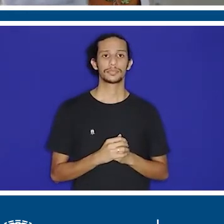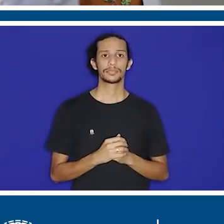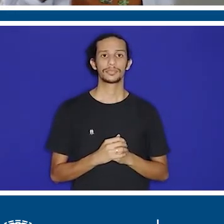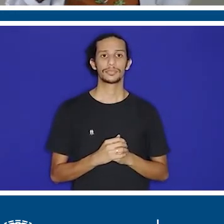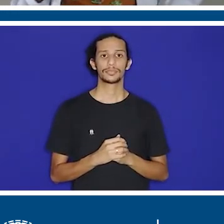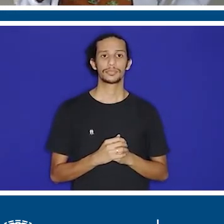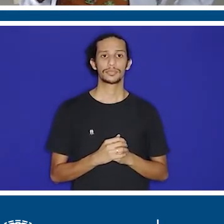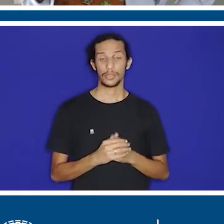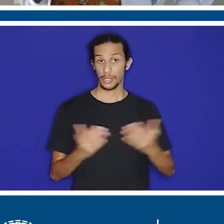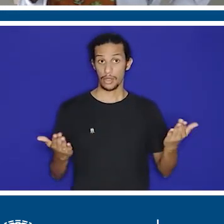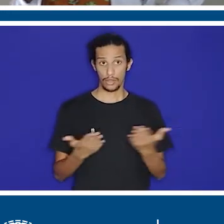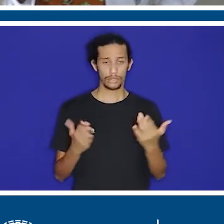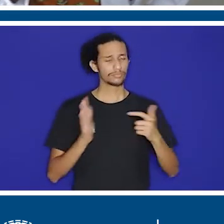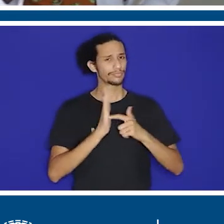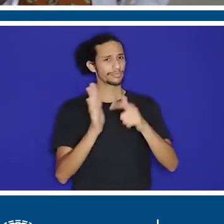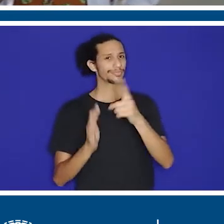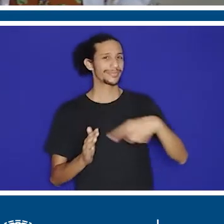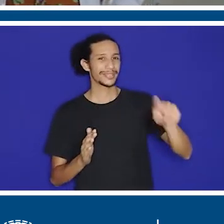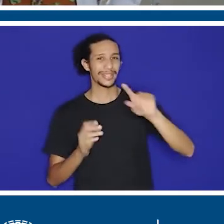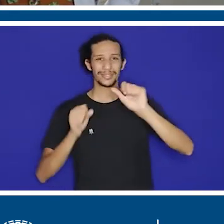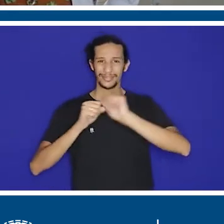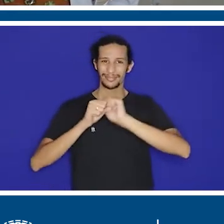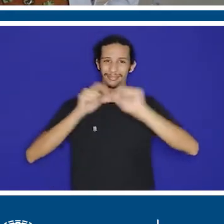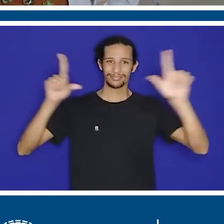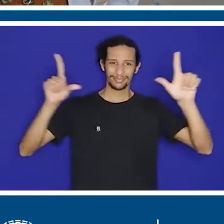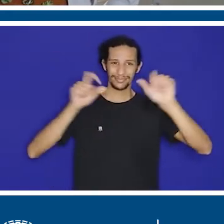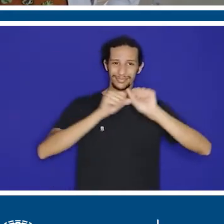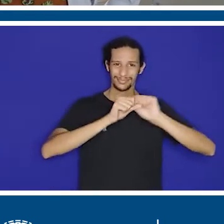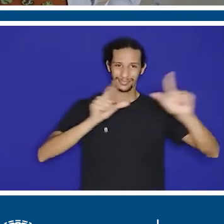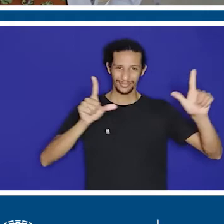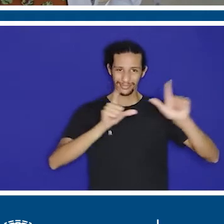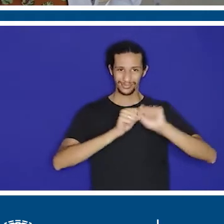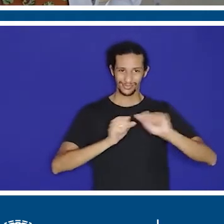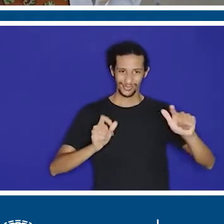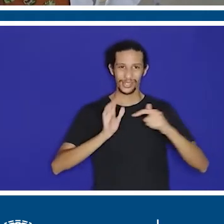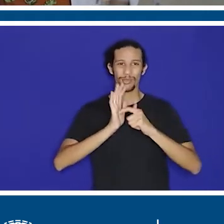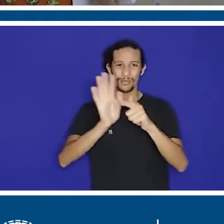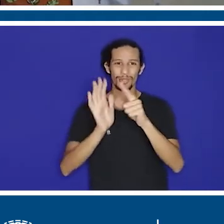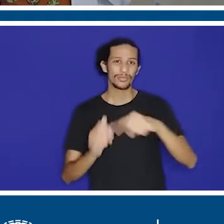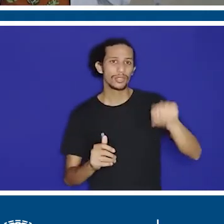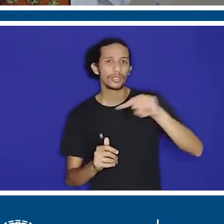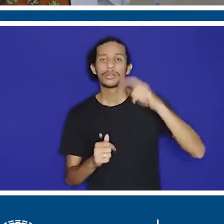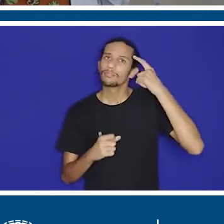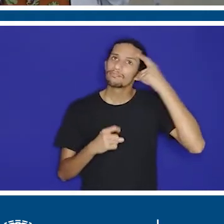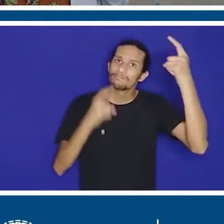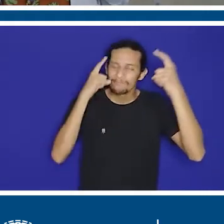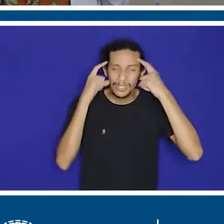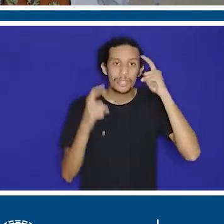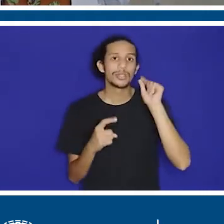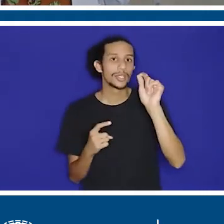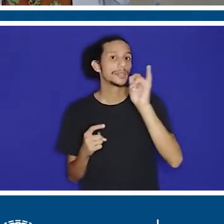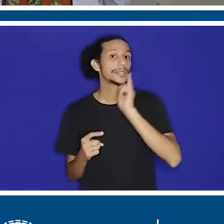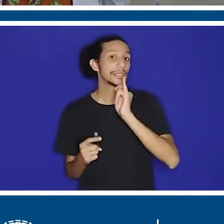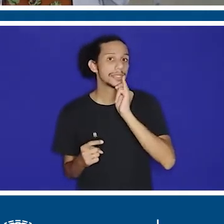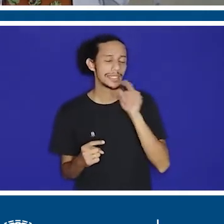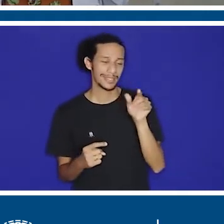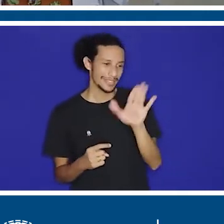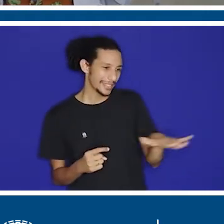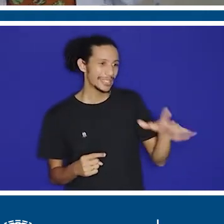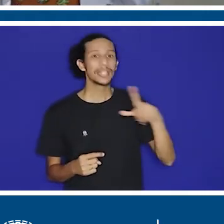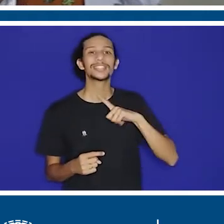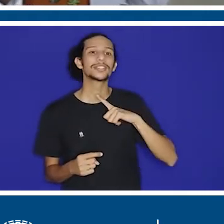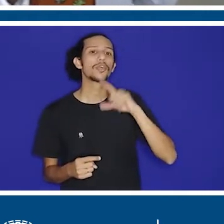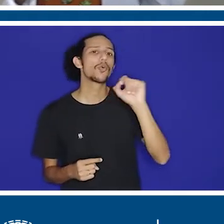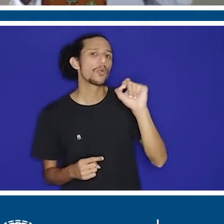Eu vou mostrar para vocês aqui uns quadros e vocês é que vão dizer o que vocês acham que essas crianças